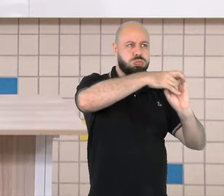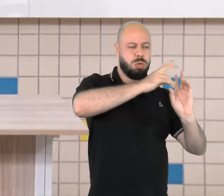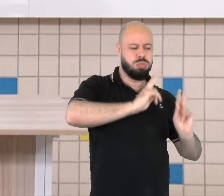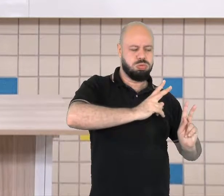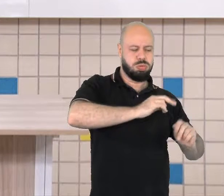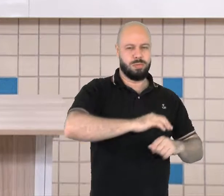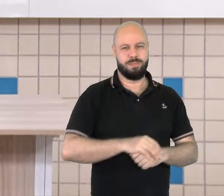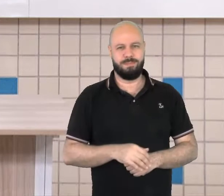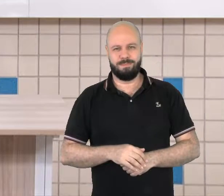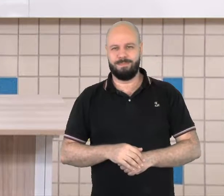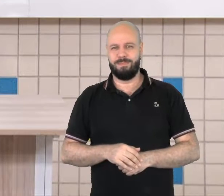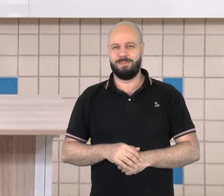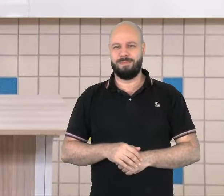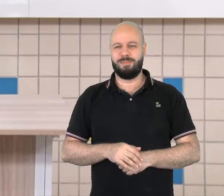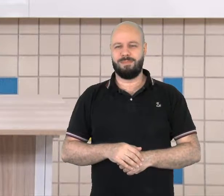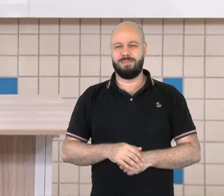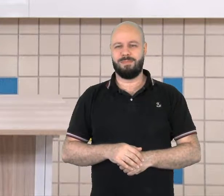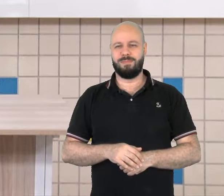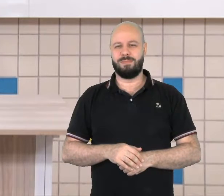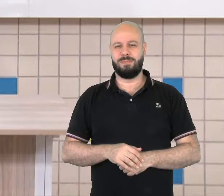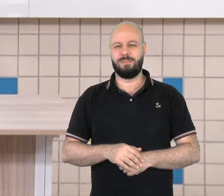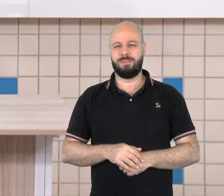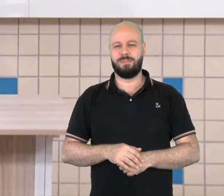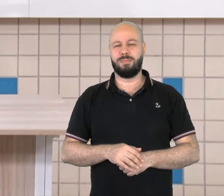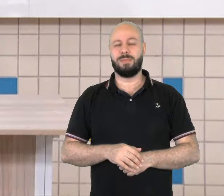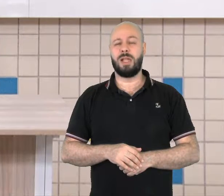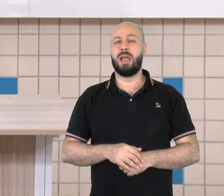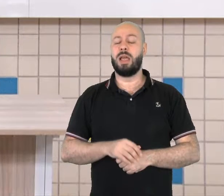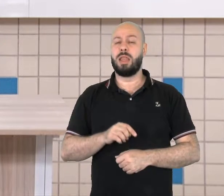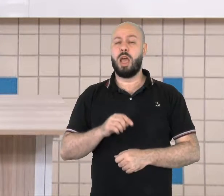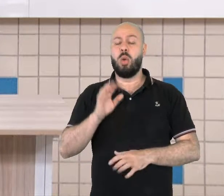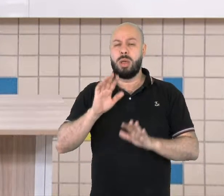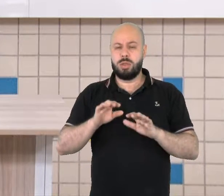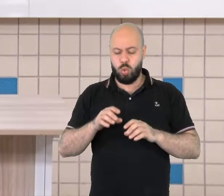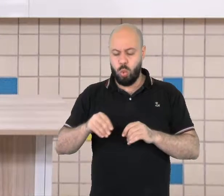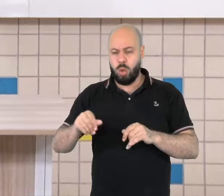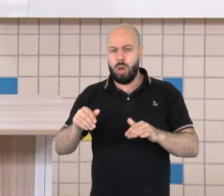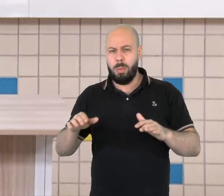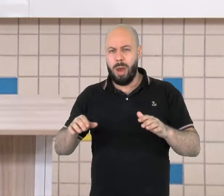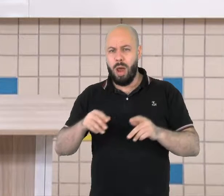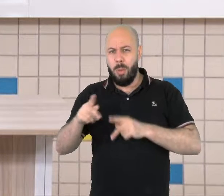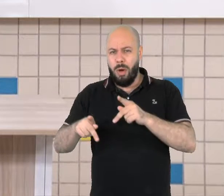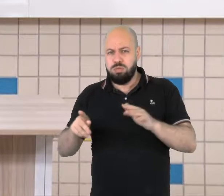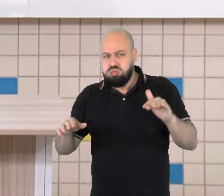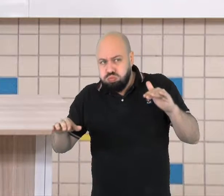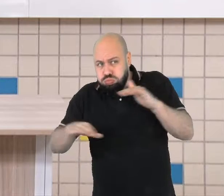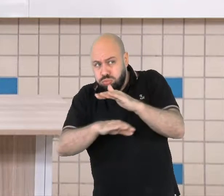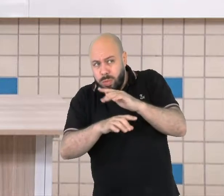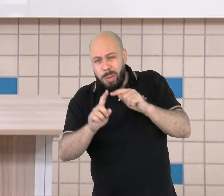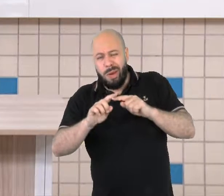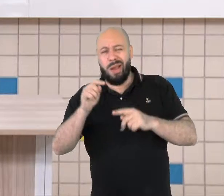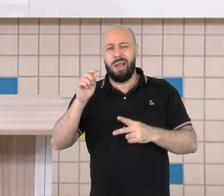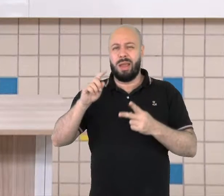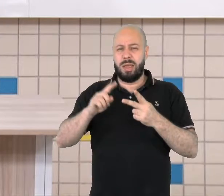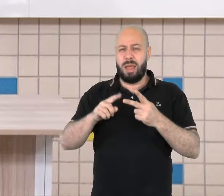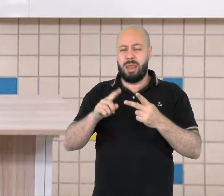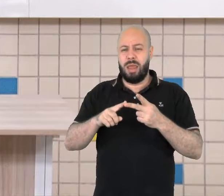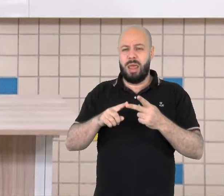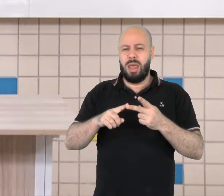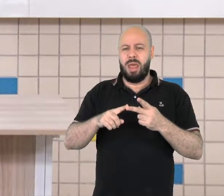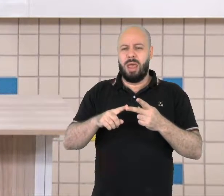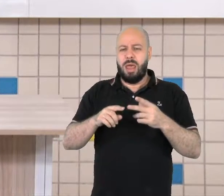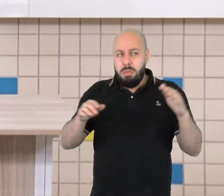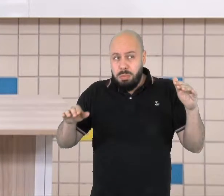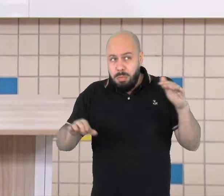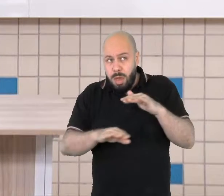Ok? Então, essa sujeição do território, ela tem essa diferença, porque é uma sujeição. O território,